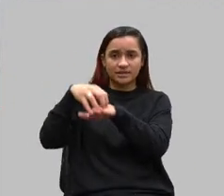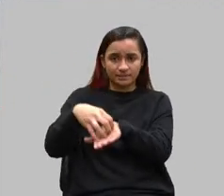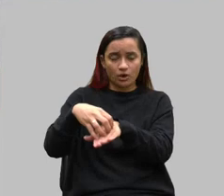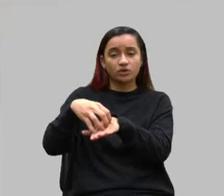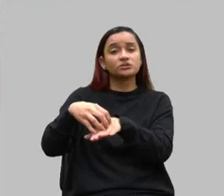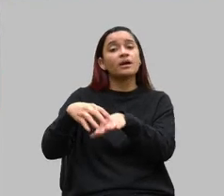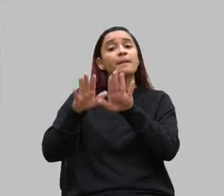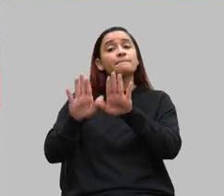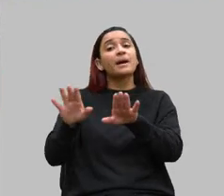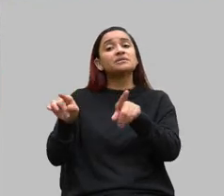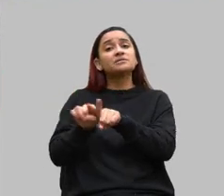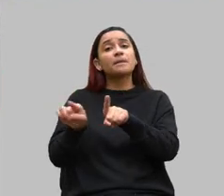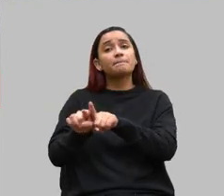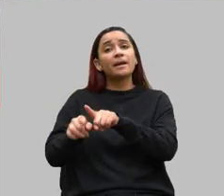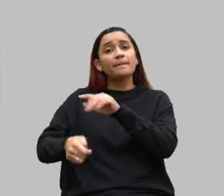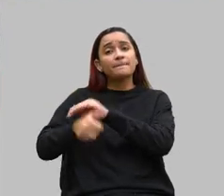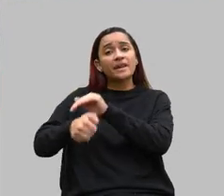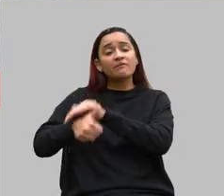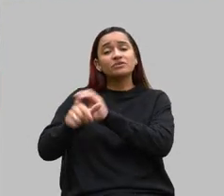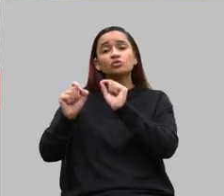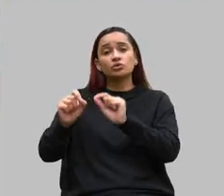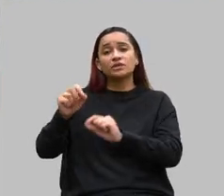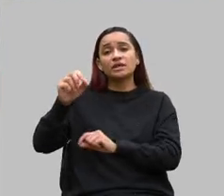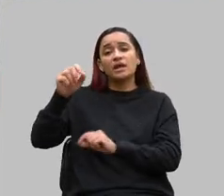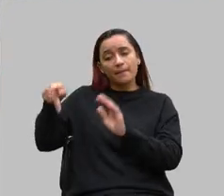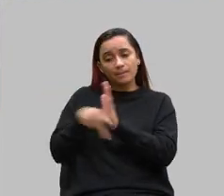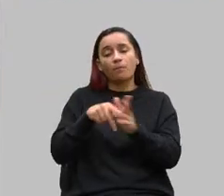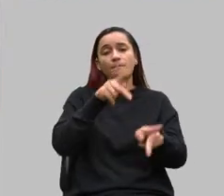mas o benefício ele é também paraa